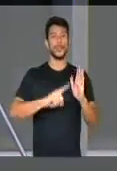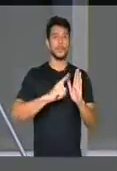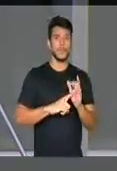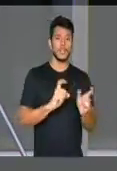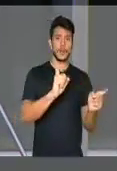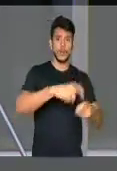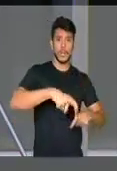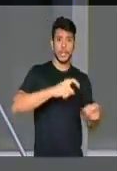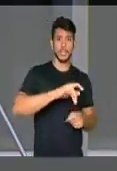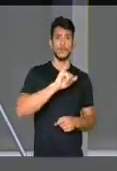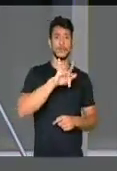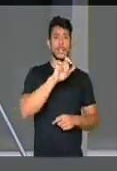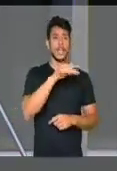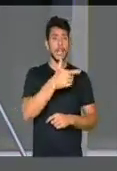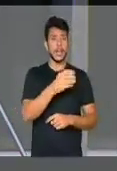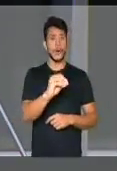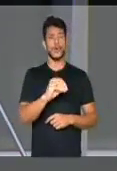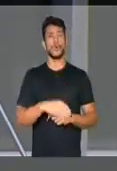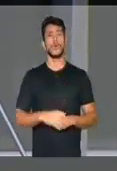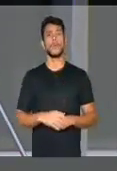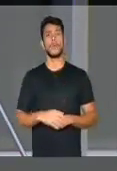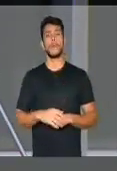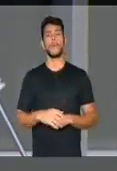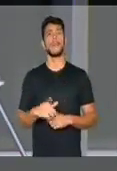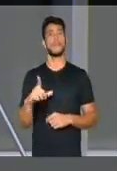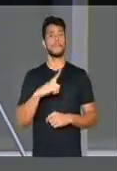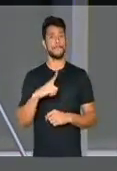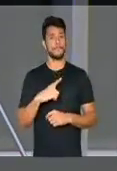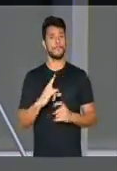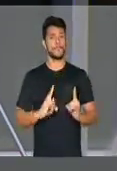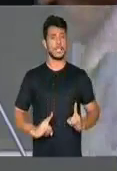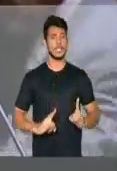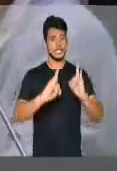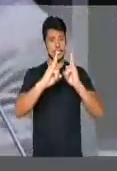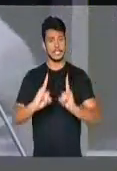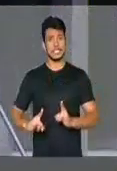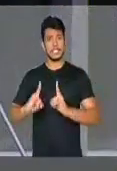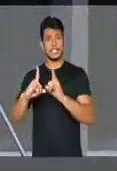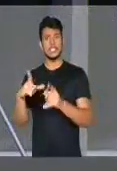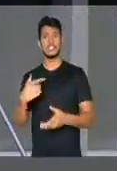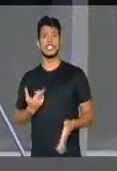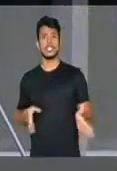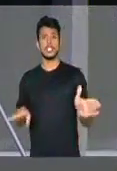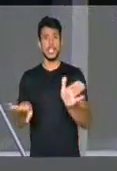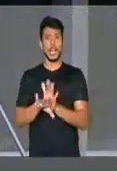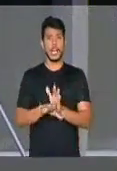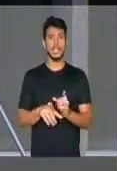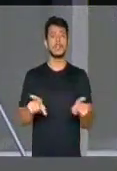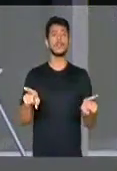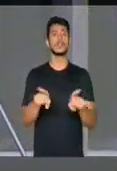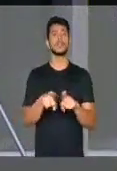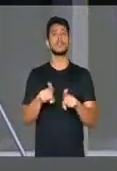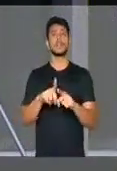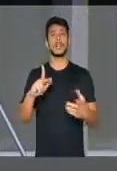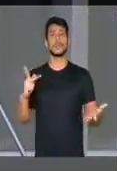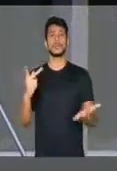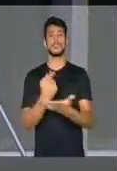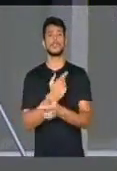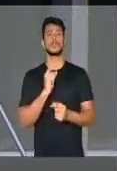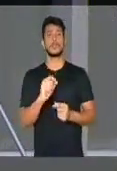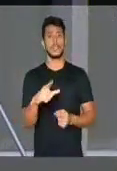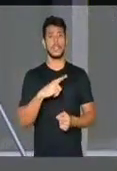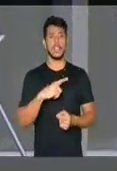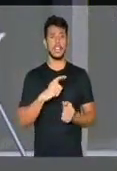a terras indígenas. As sedes dos órgãos, 7 veículos e uma barcaça